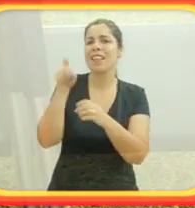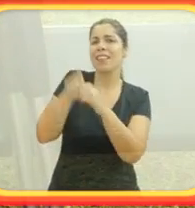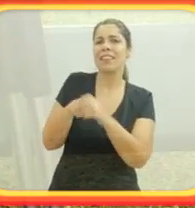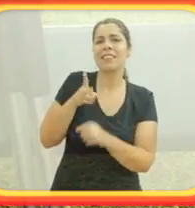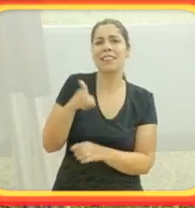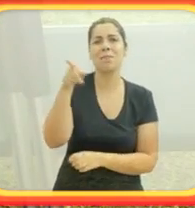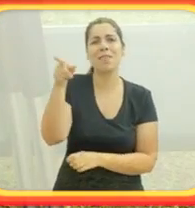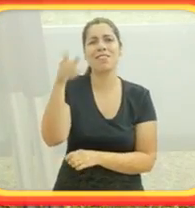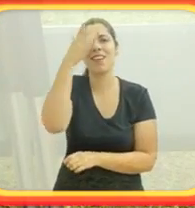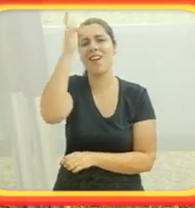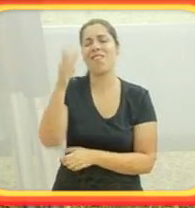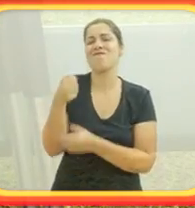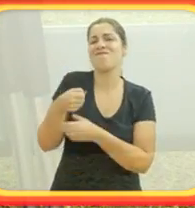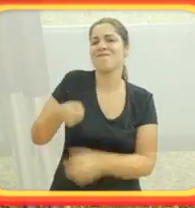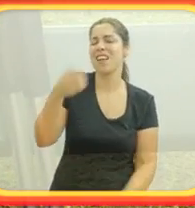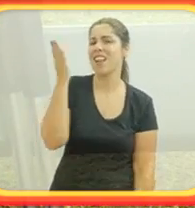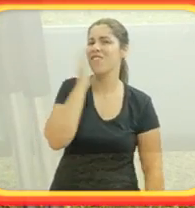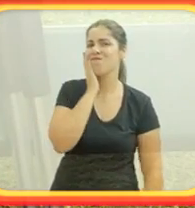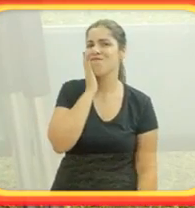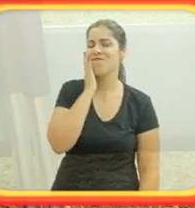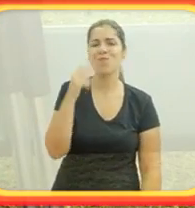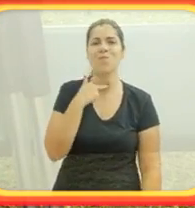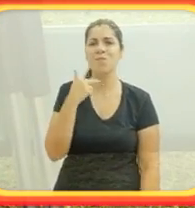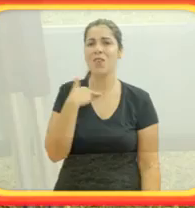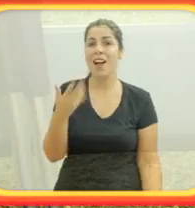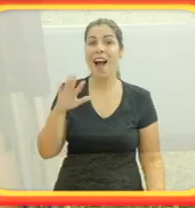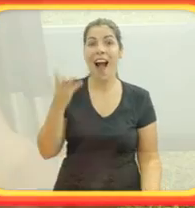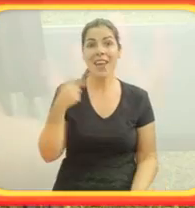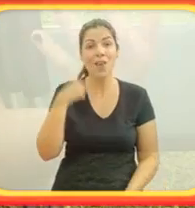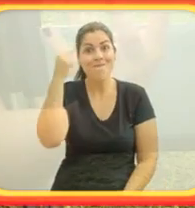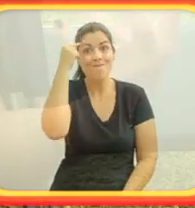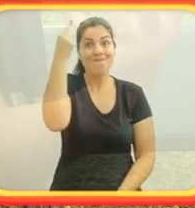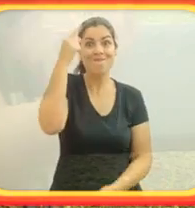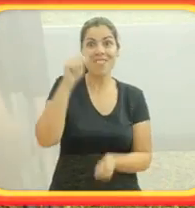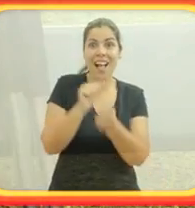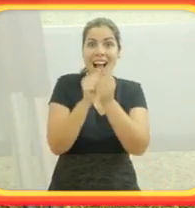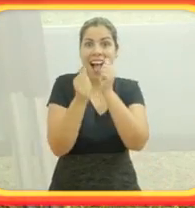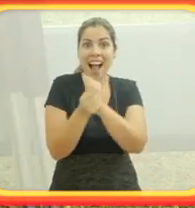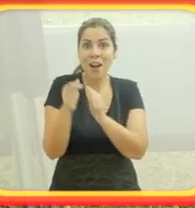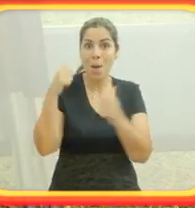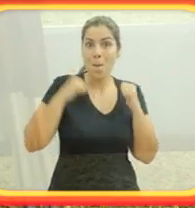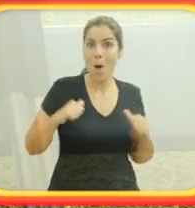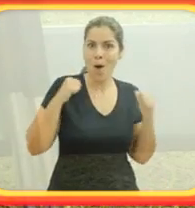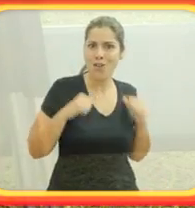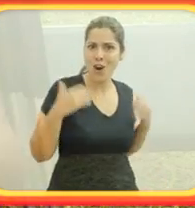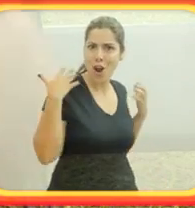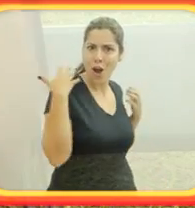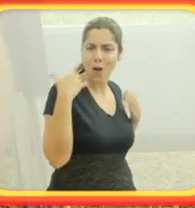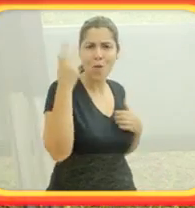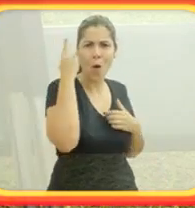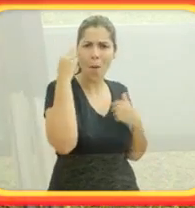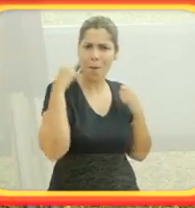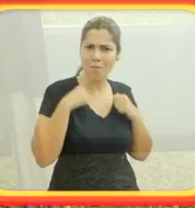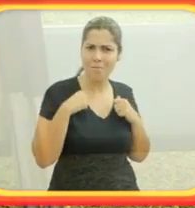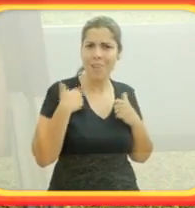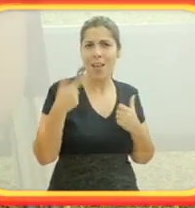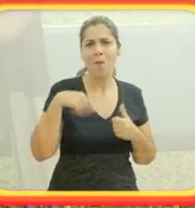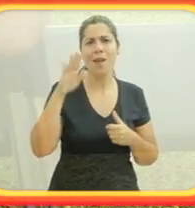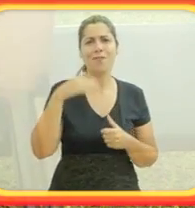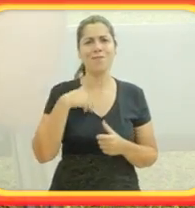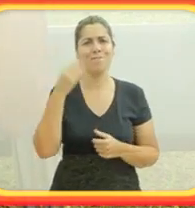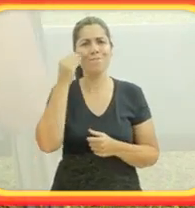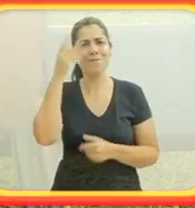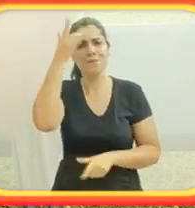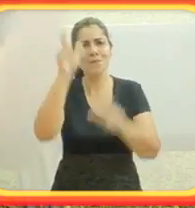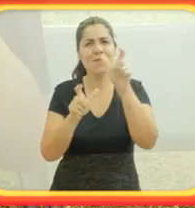falei, cara, eu não posso ficar dependendo sempre, né, de alguém para carregar a mala. Foi aí que eu tive a ideia de adaptar um mochilão. Então é uma mochila normal, só que